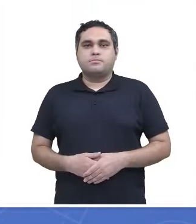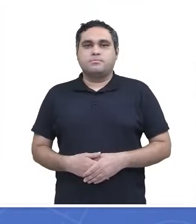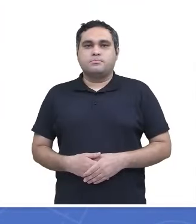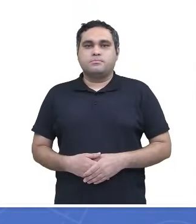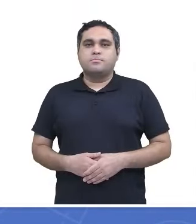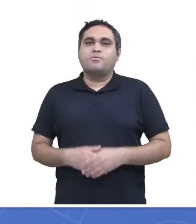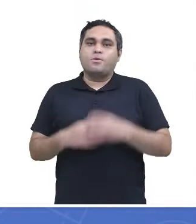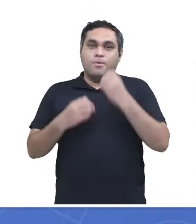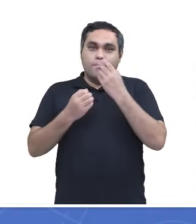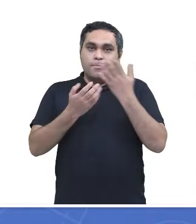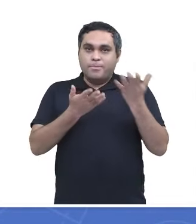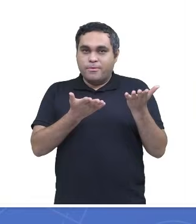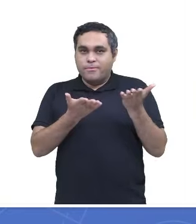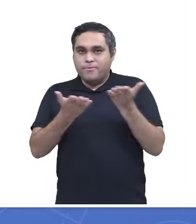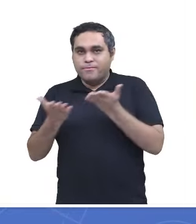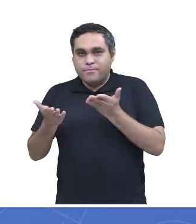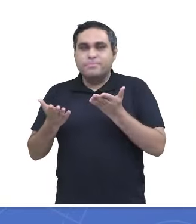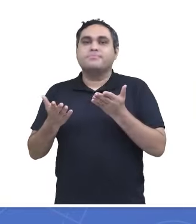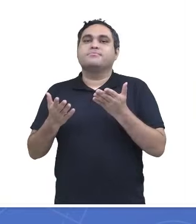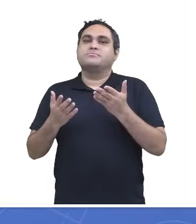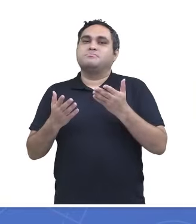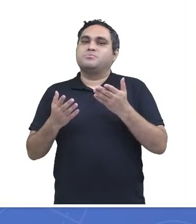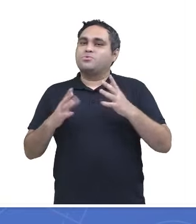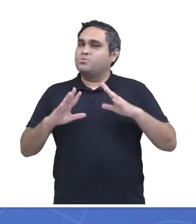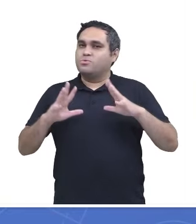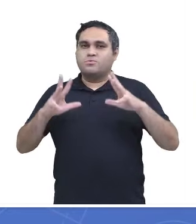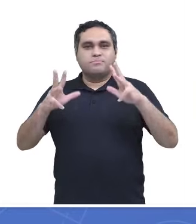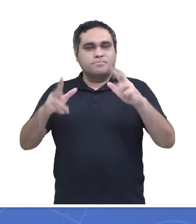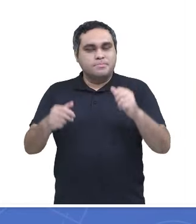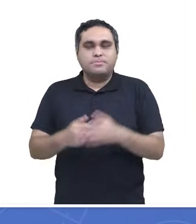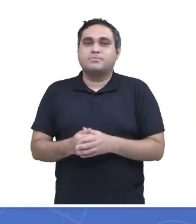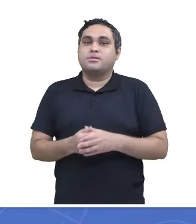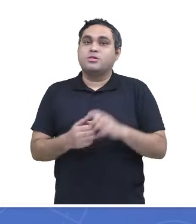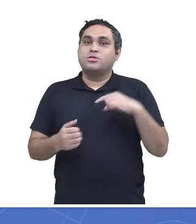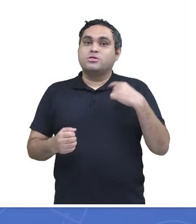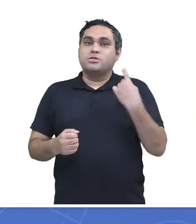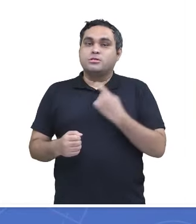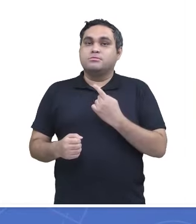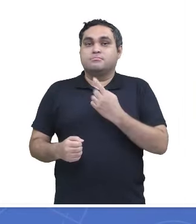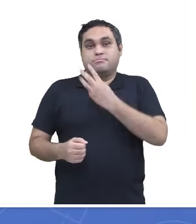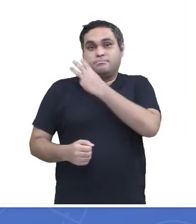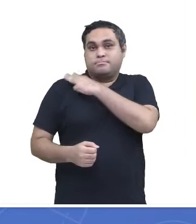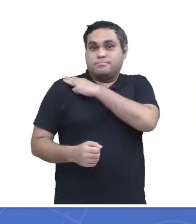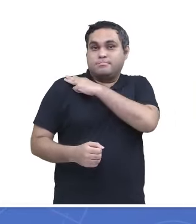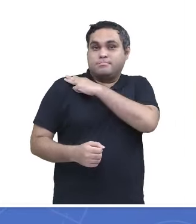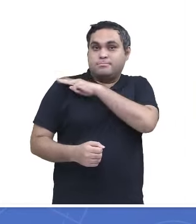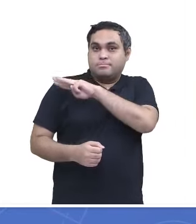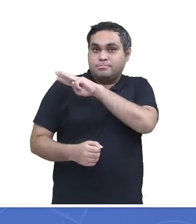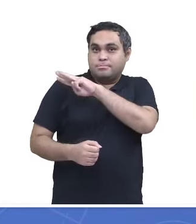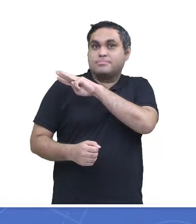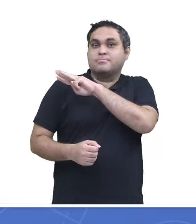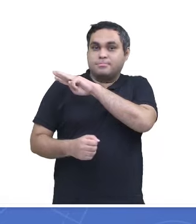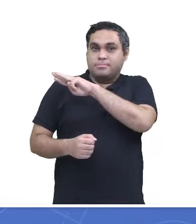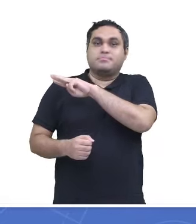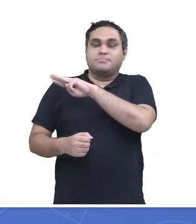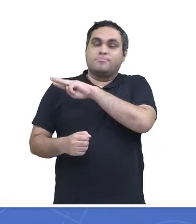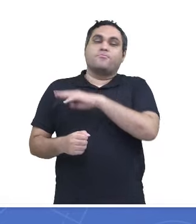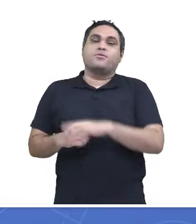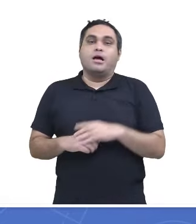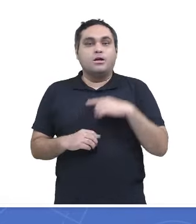Sejam todos bem-vindos e bem-vindas à nossa terceira série do ensino médio, onde